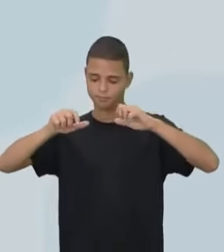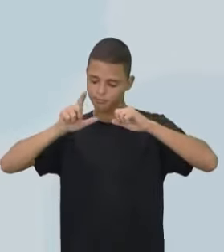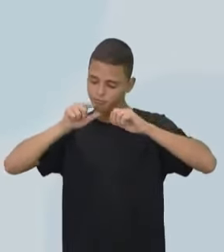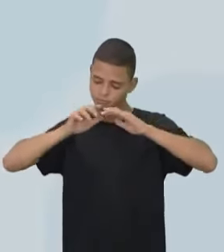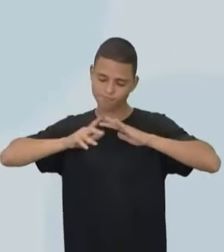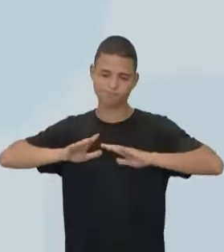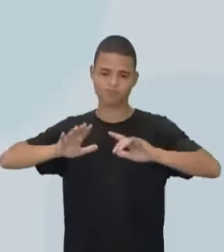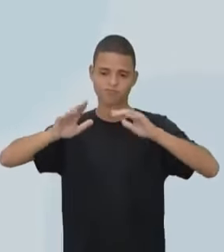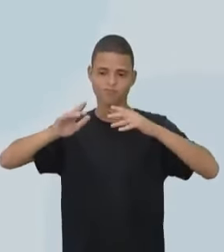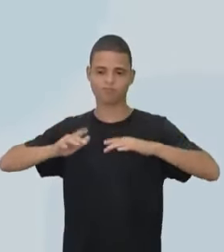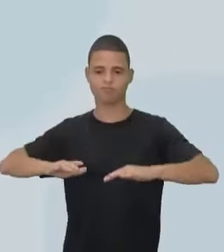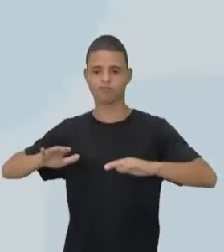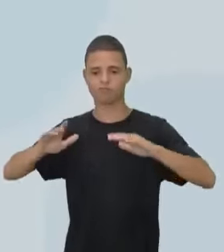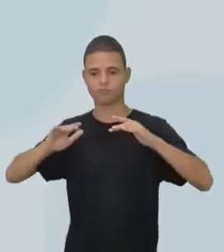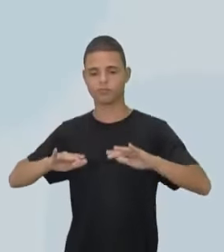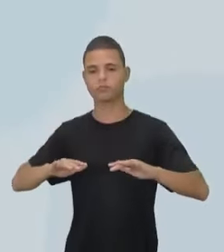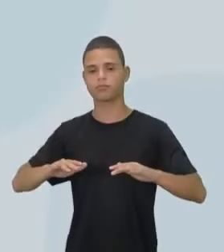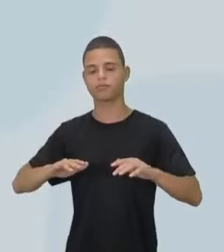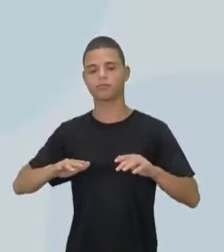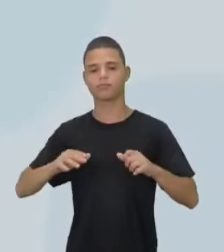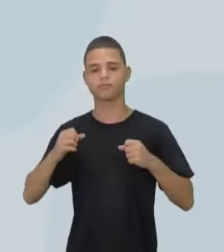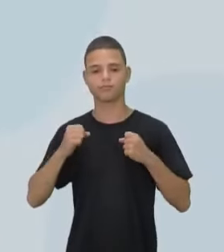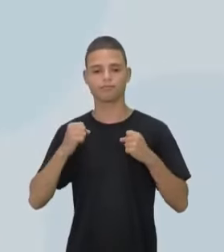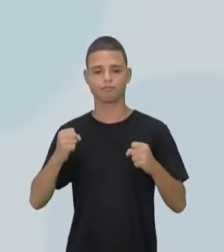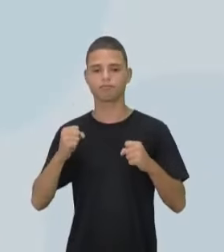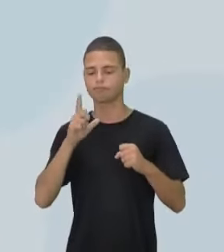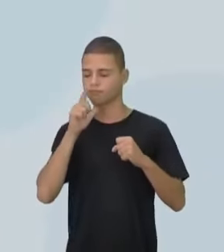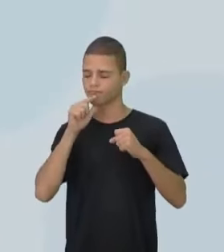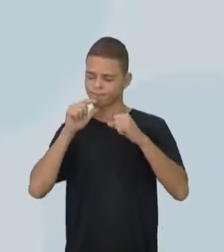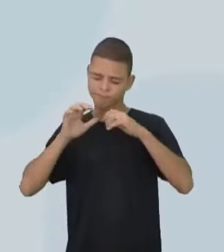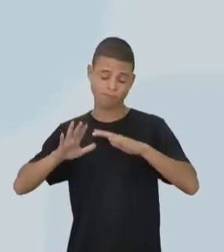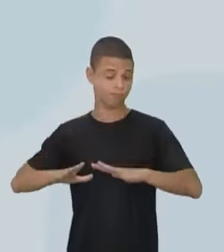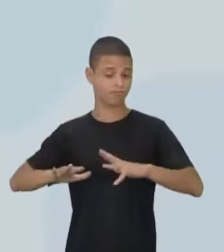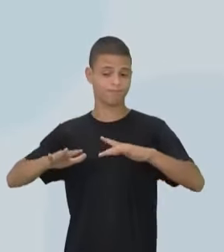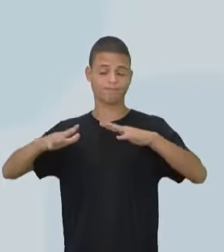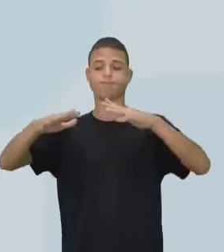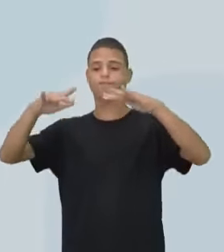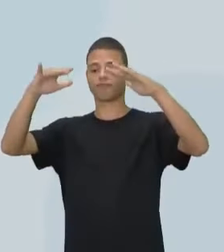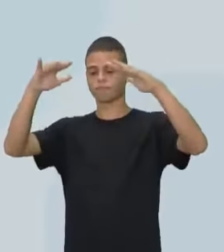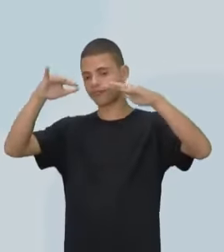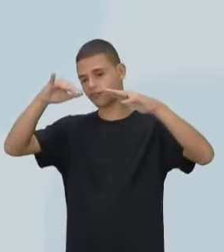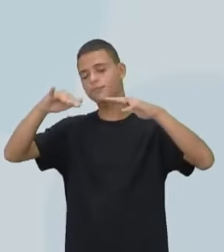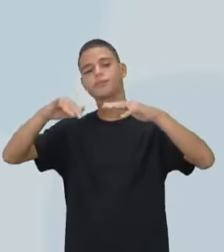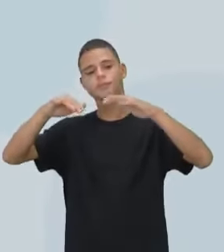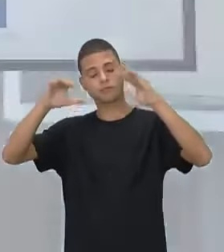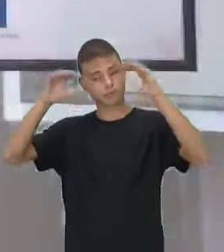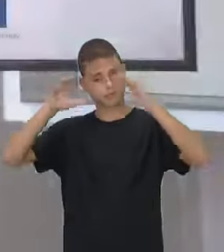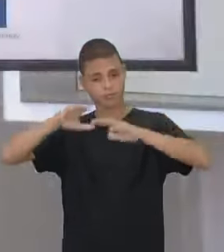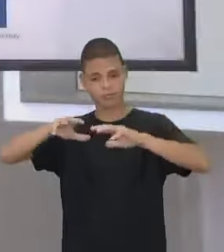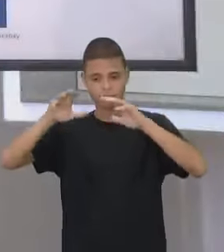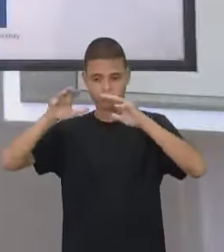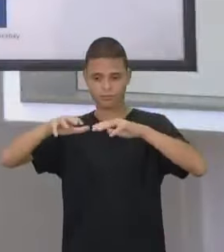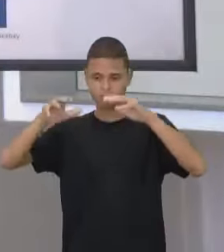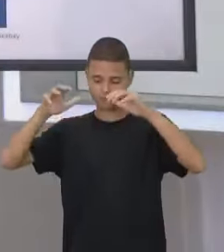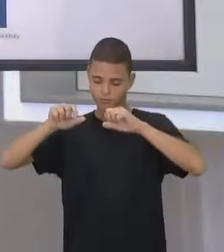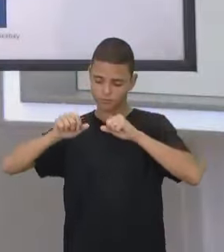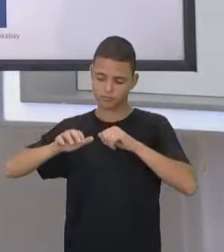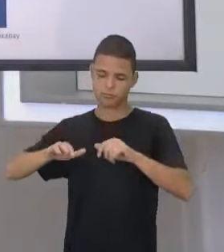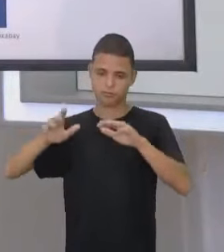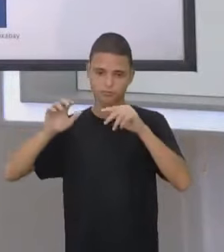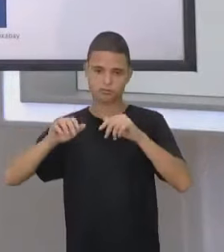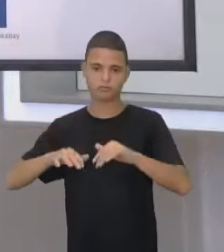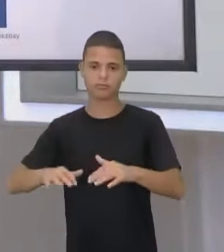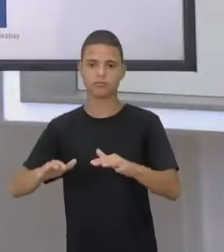a inundação com energia, ou seja, súbita. Então você tem a água indo muito rápido para o local, né,